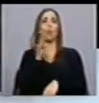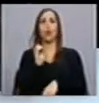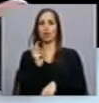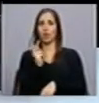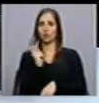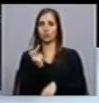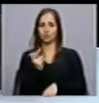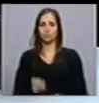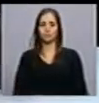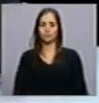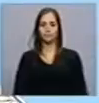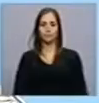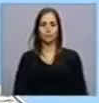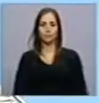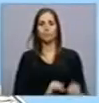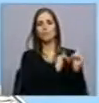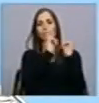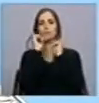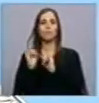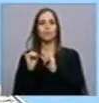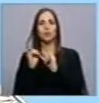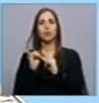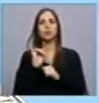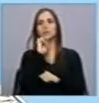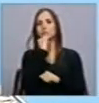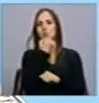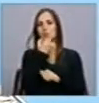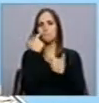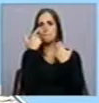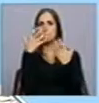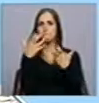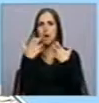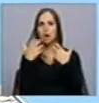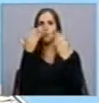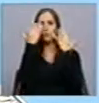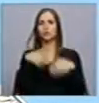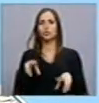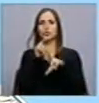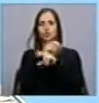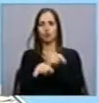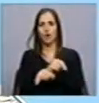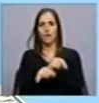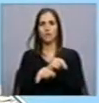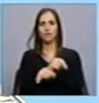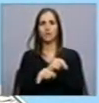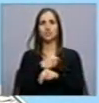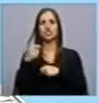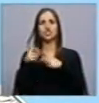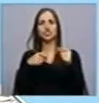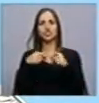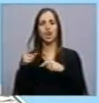astronomia. Miguel, e agora mistérios de grande tamanho, mais novidades também da famosa estrela de